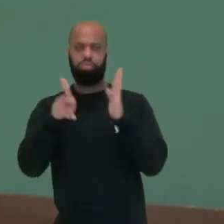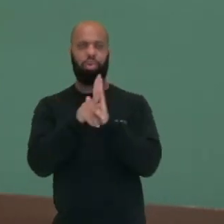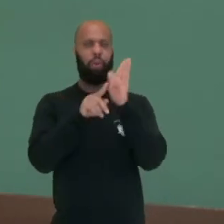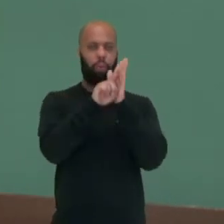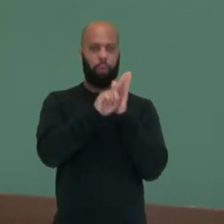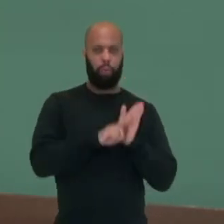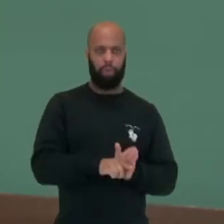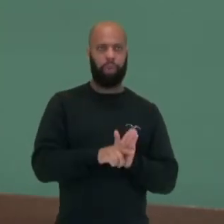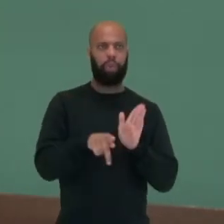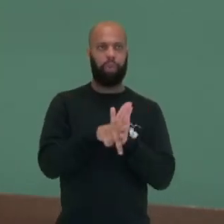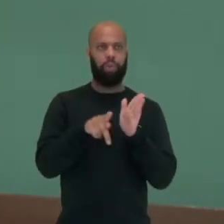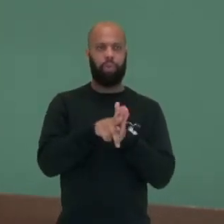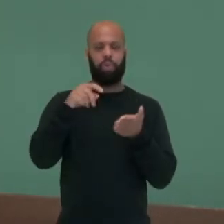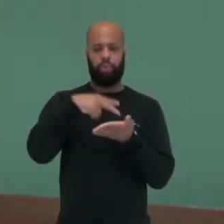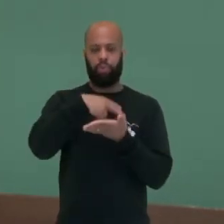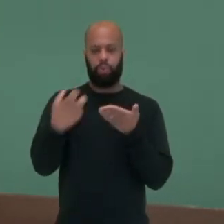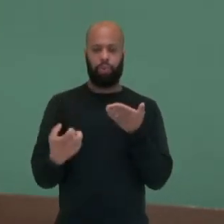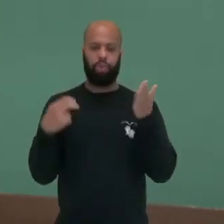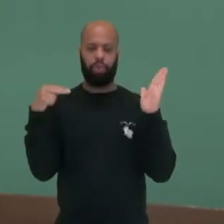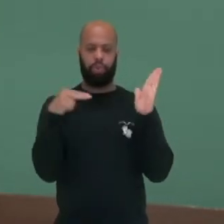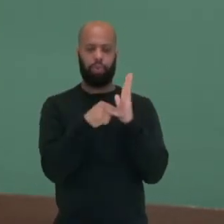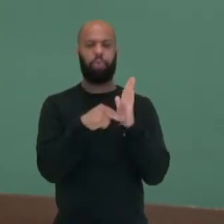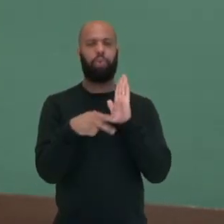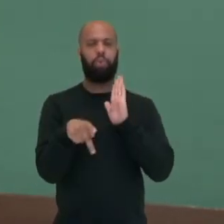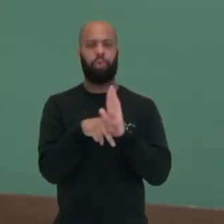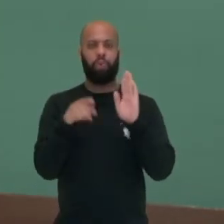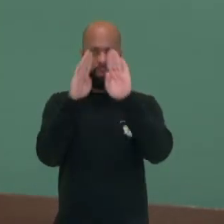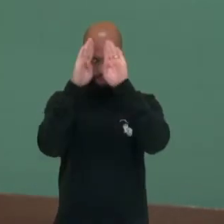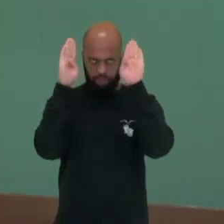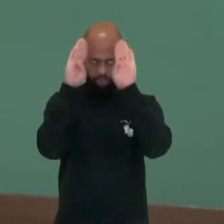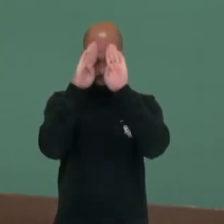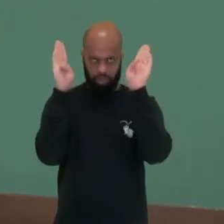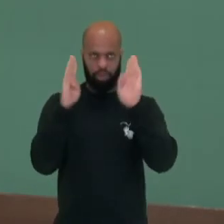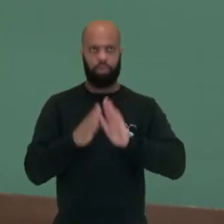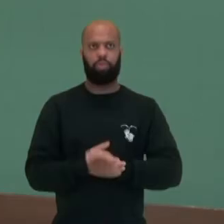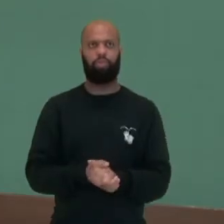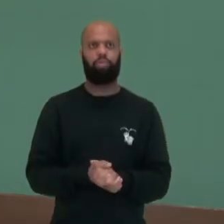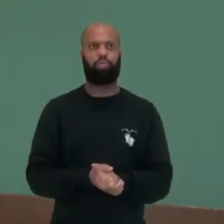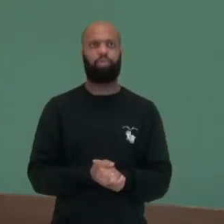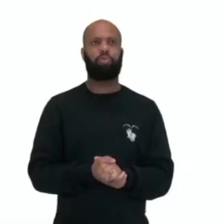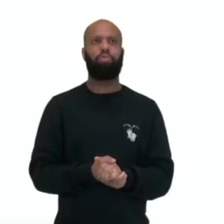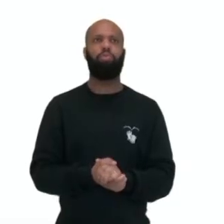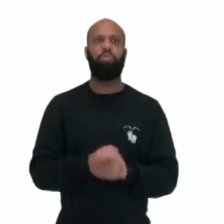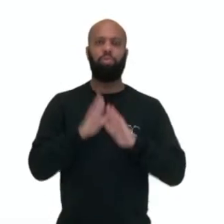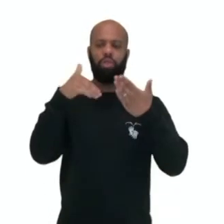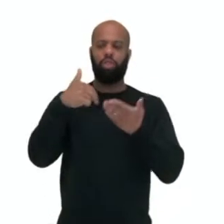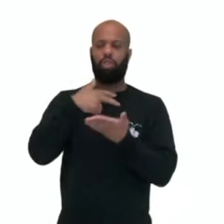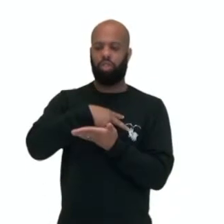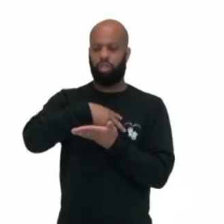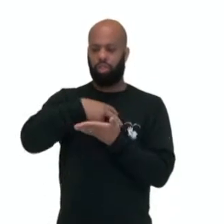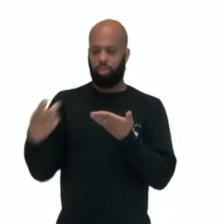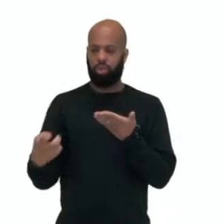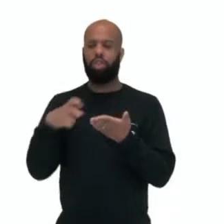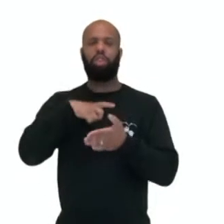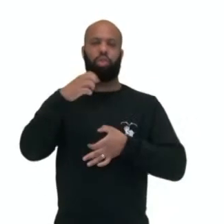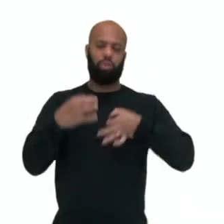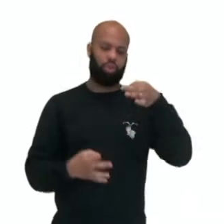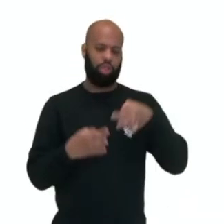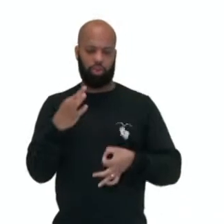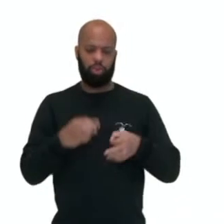investigações sobre as denúncias de Fernando Collor de Mello. O impeachment foi julgado, então,